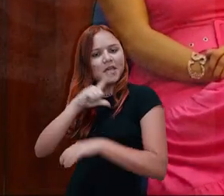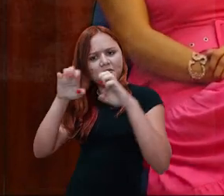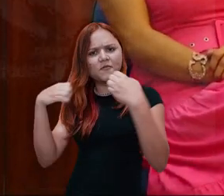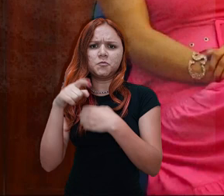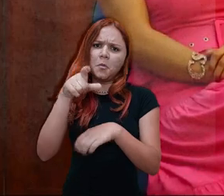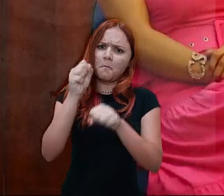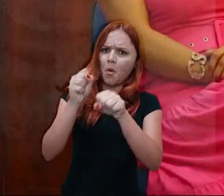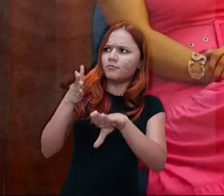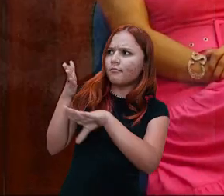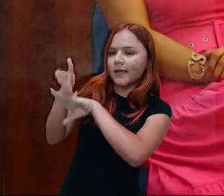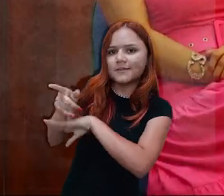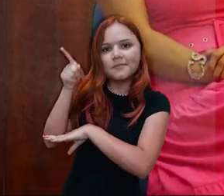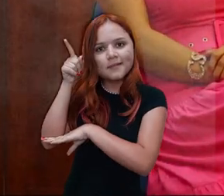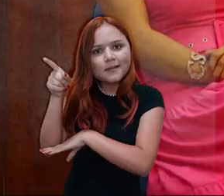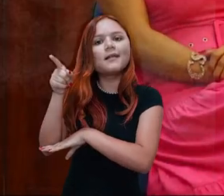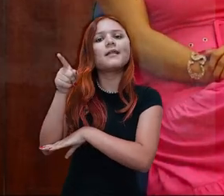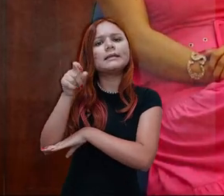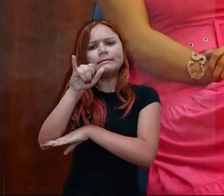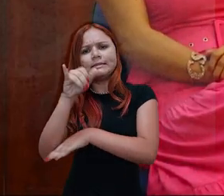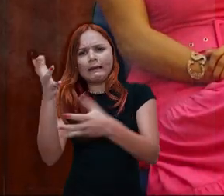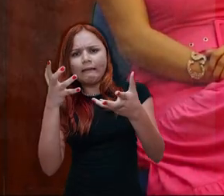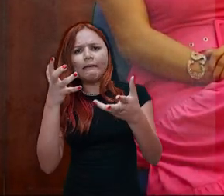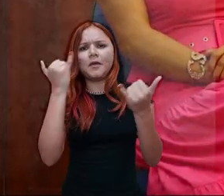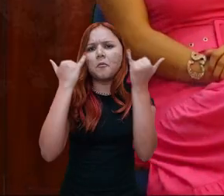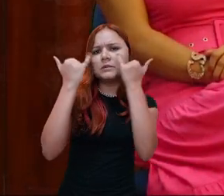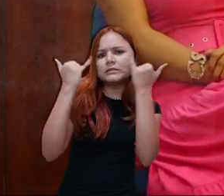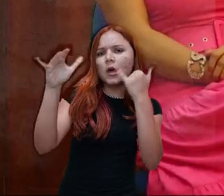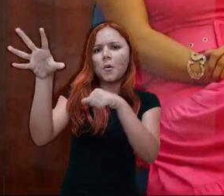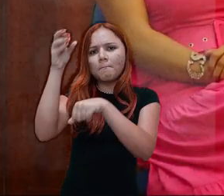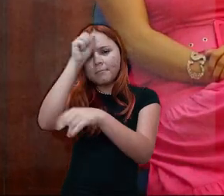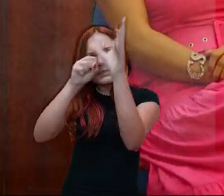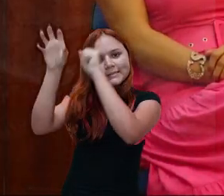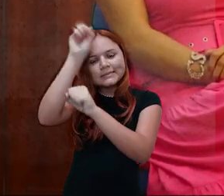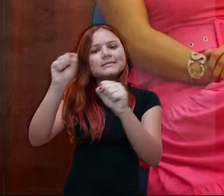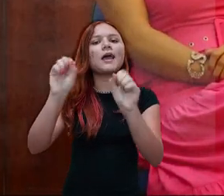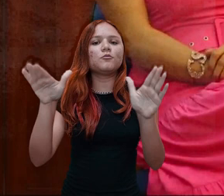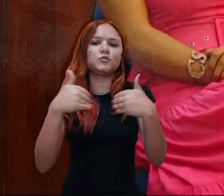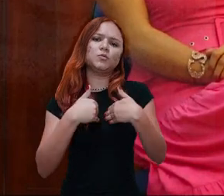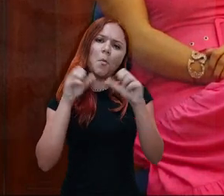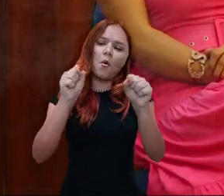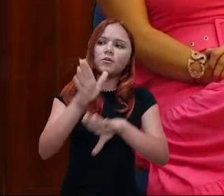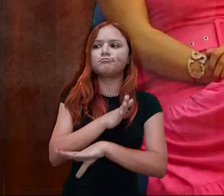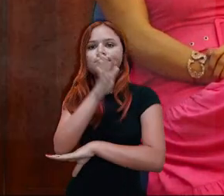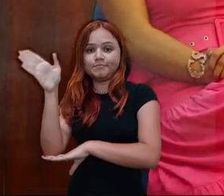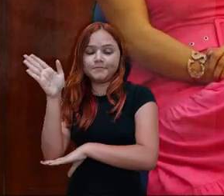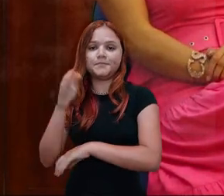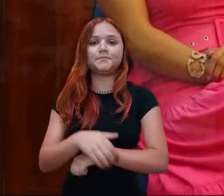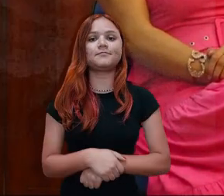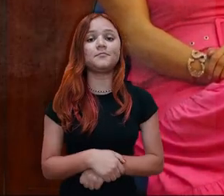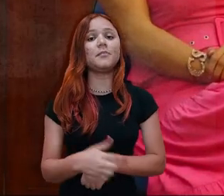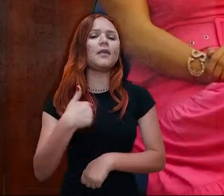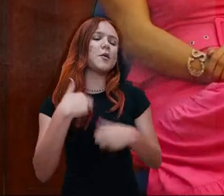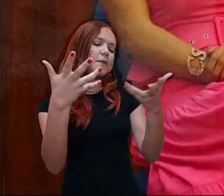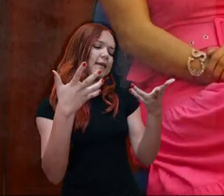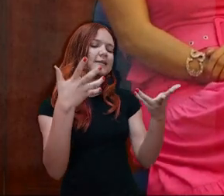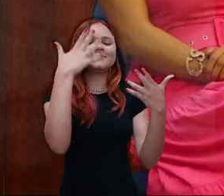se informar, está convidado no Centro Raimundo Nonato. E eu Obrigada. aqui queria também